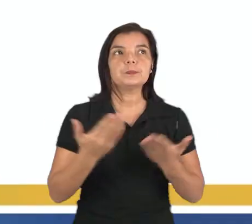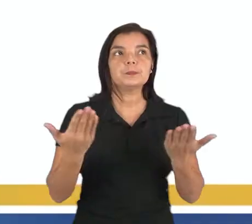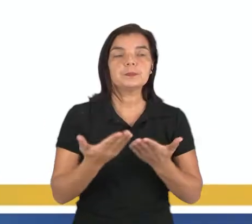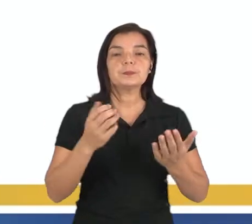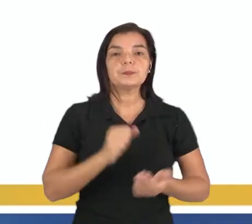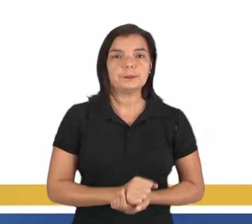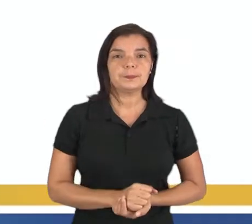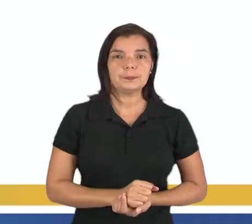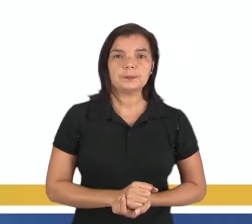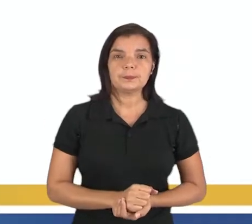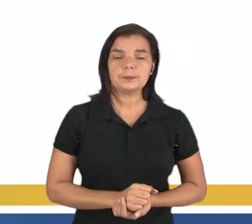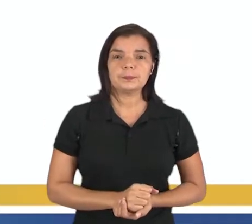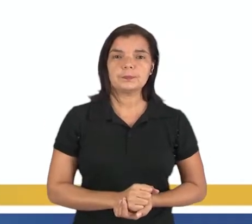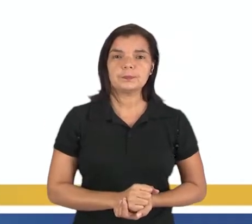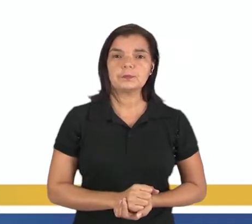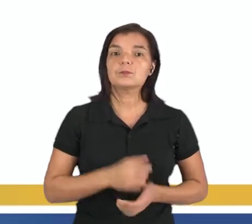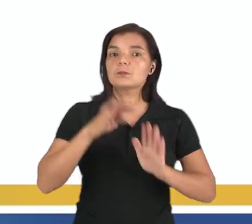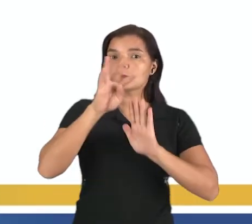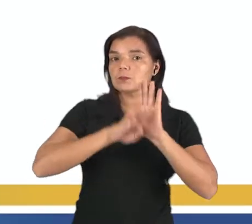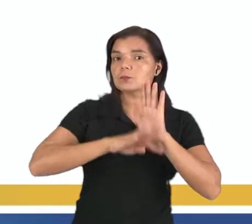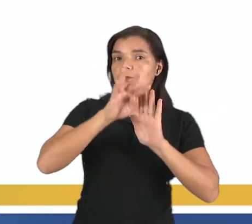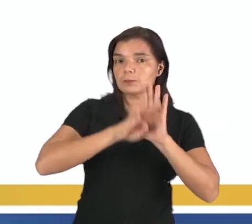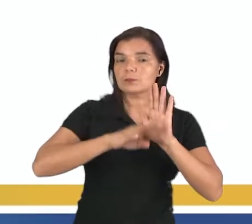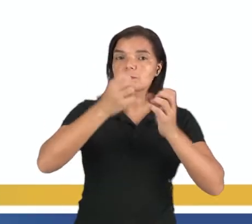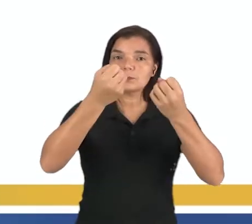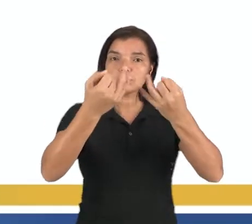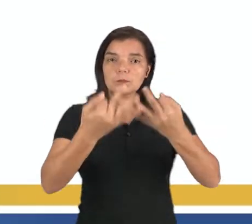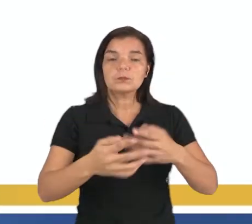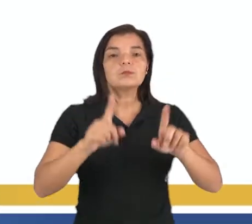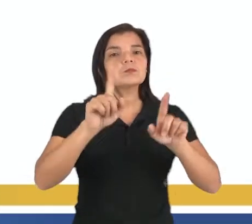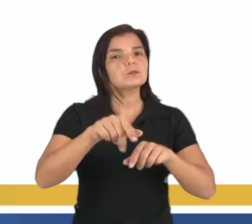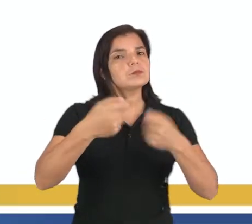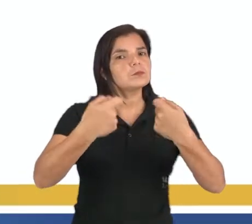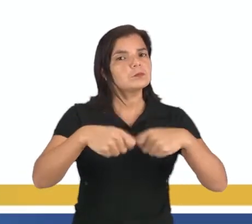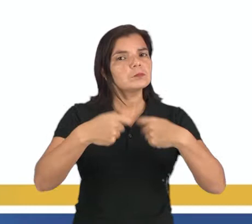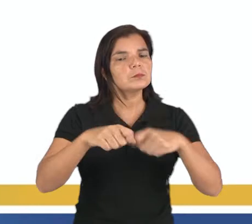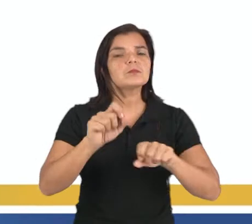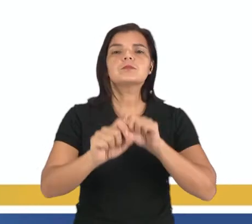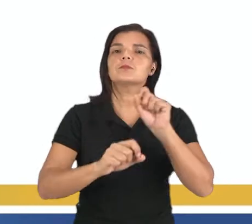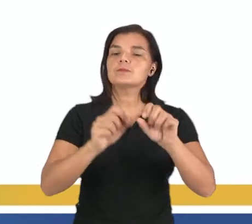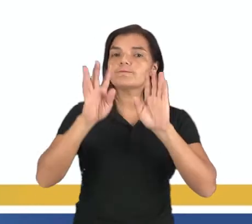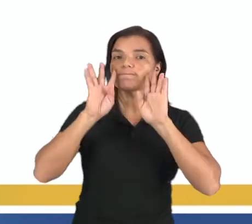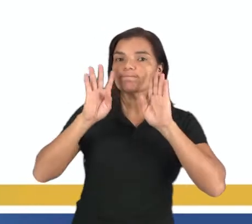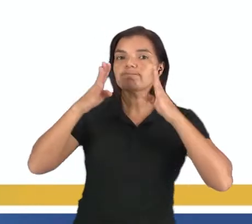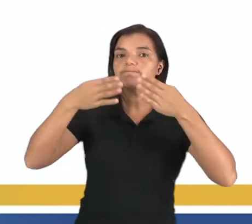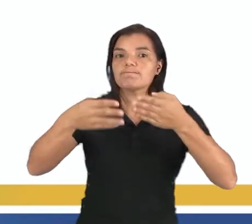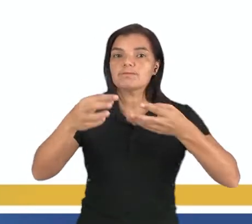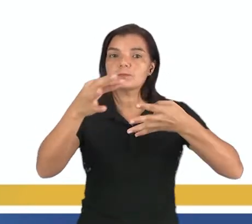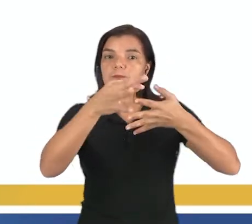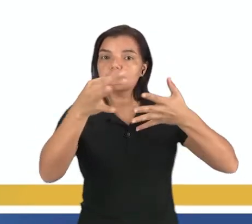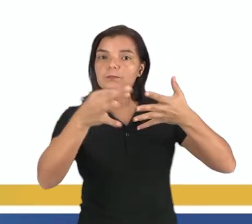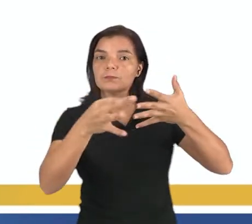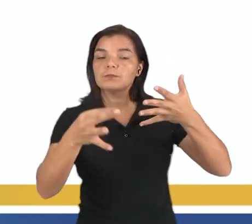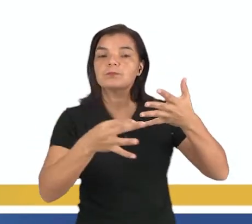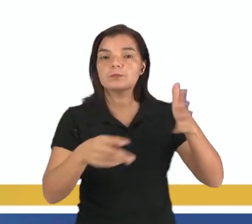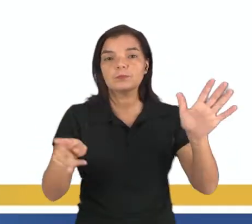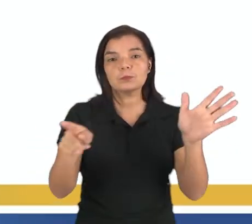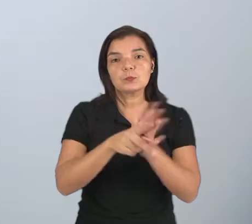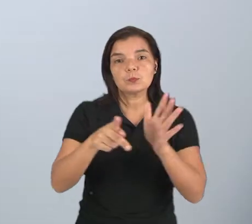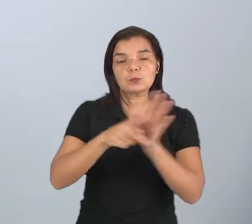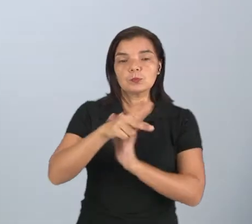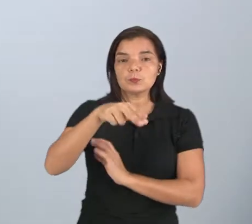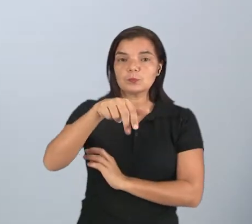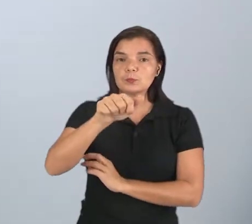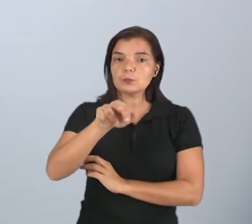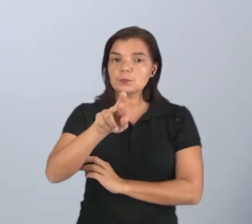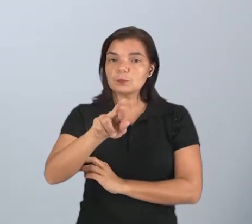agora. Sendo um texto narrativo, é necessário estar atento aos elementos da narrativa. Você lembra